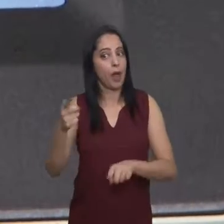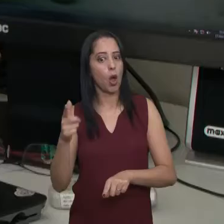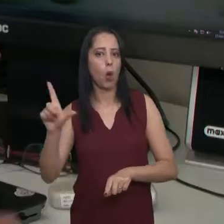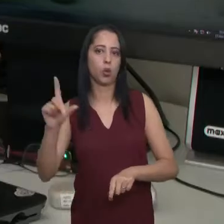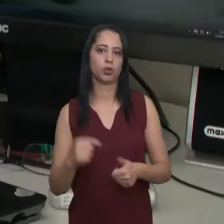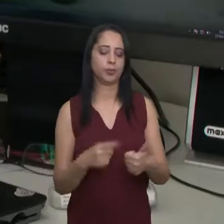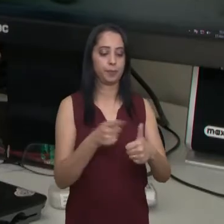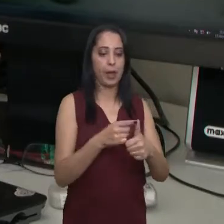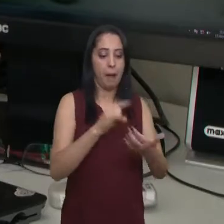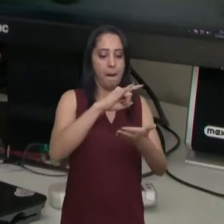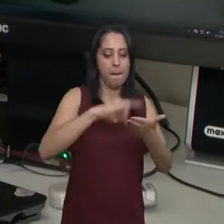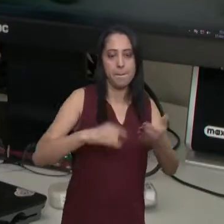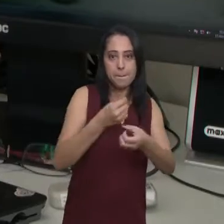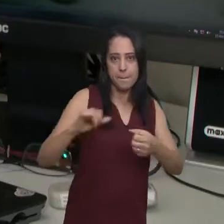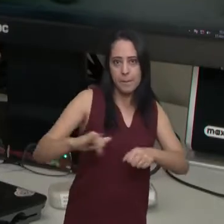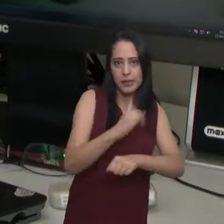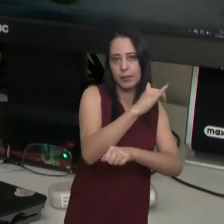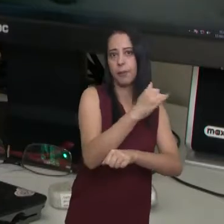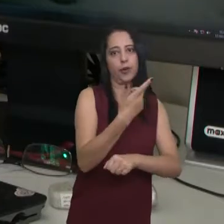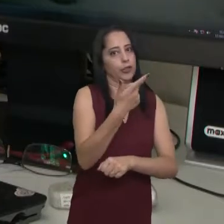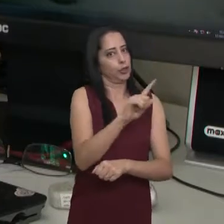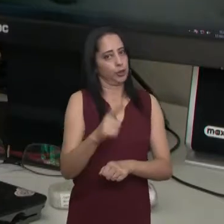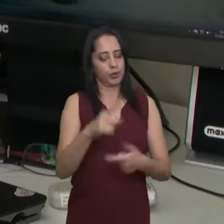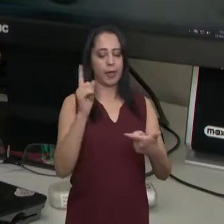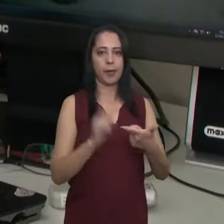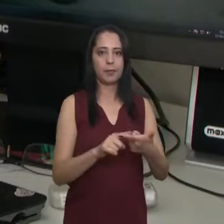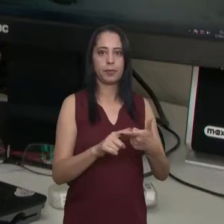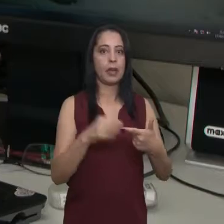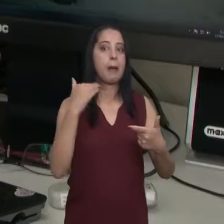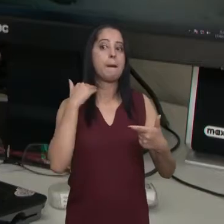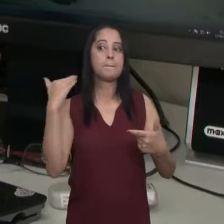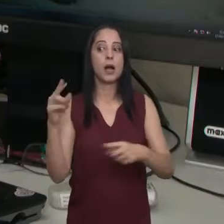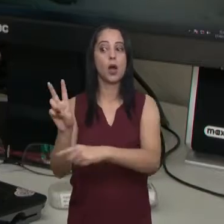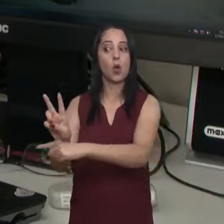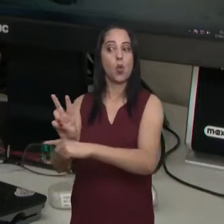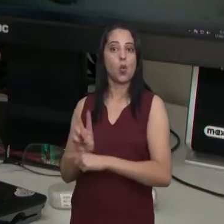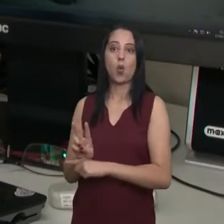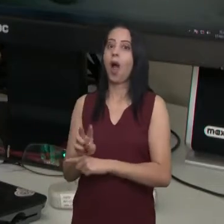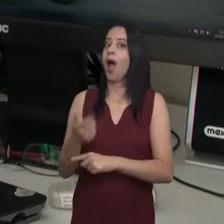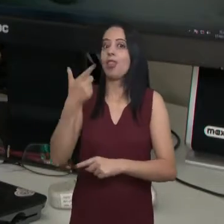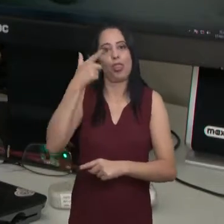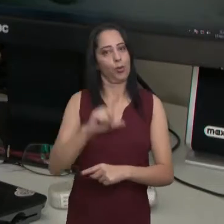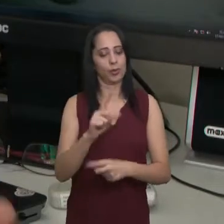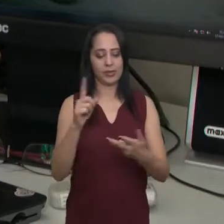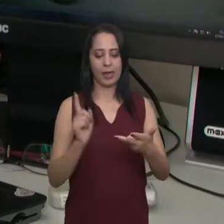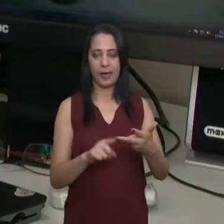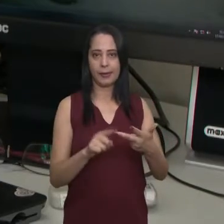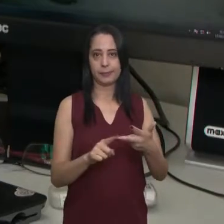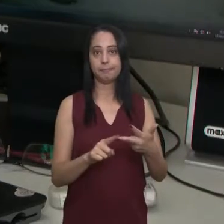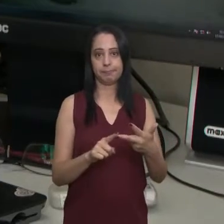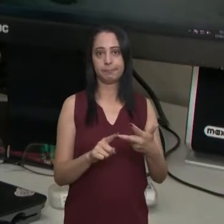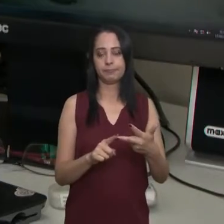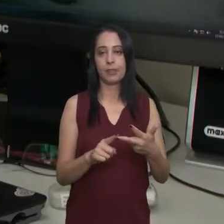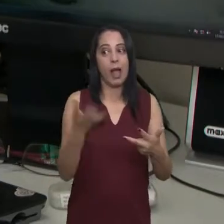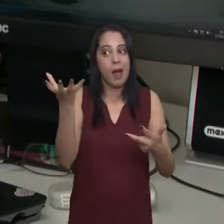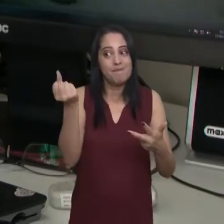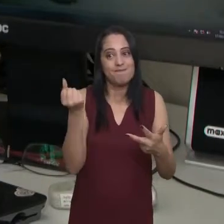benefícios. Não consegue tirar passaporte, não consegue empréstimos em bancos públicos, não consegue se inscrever em